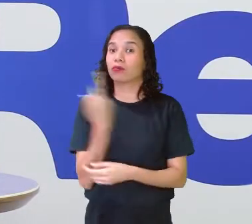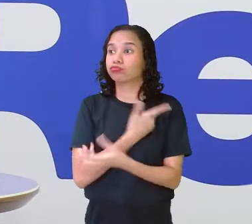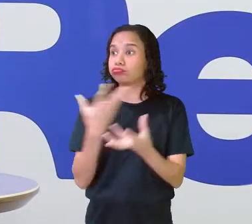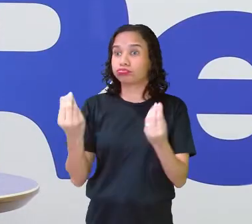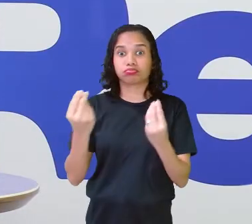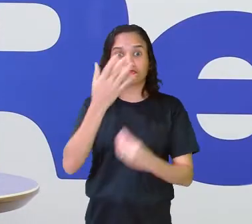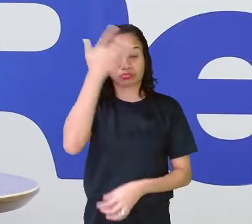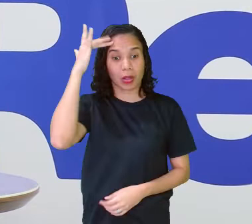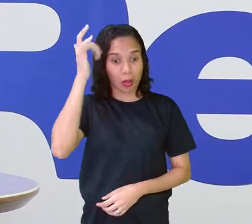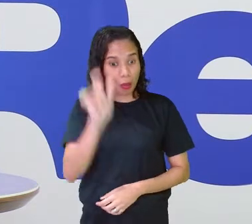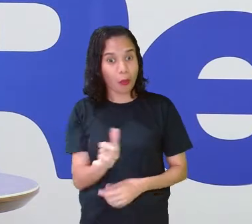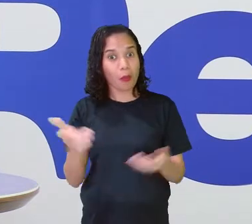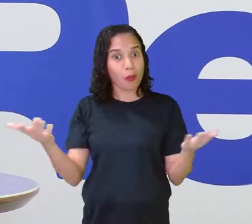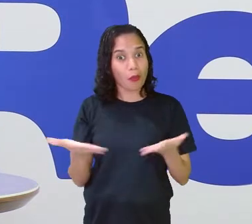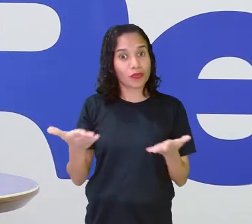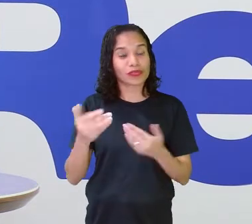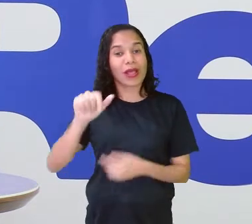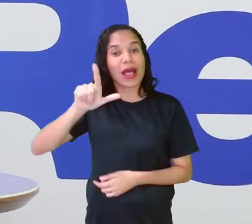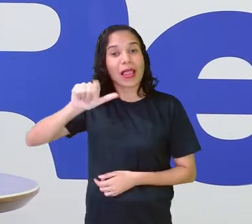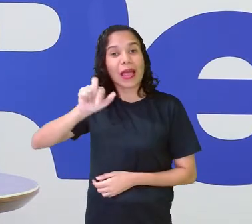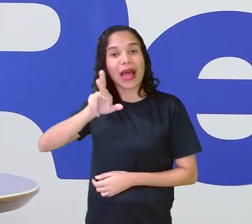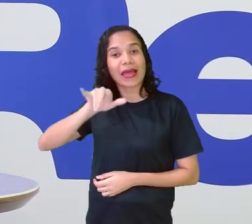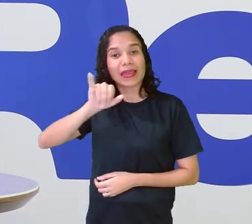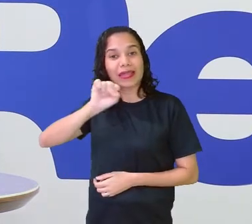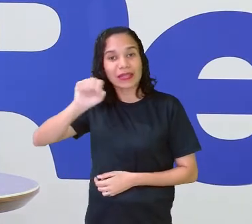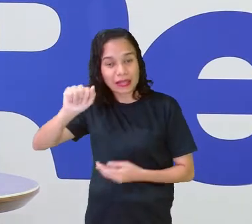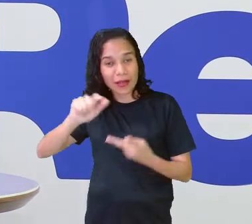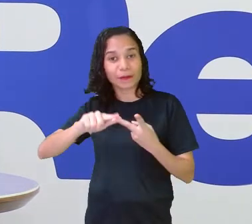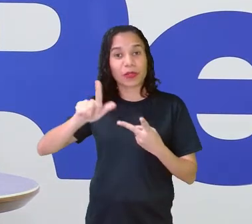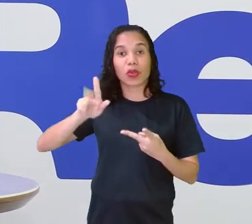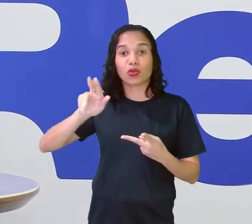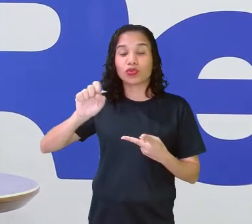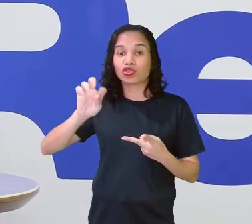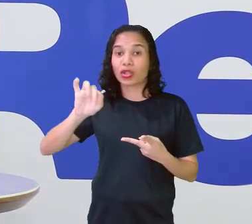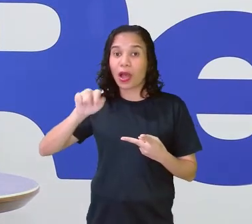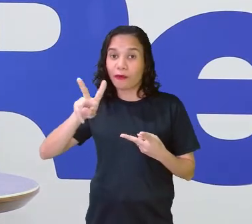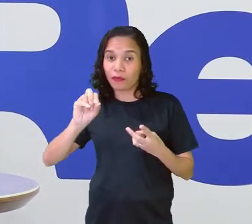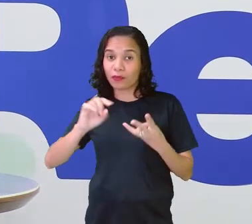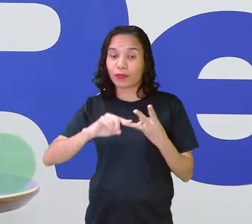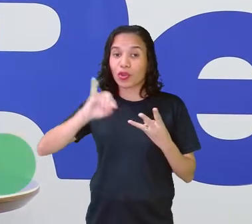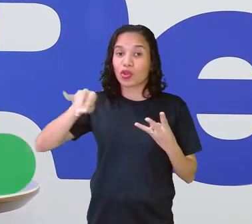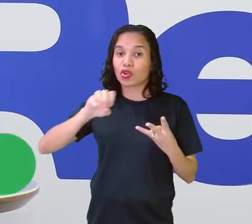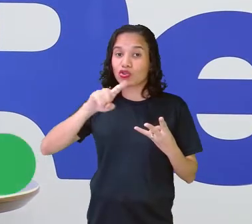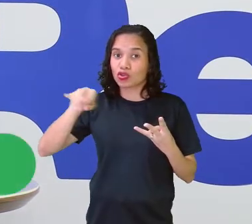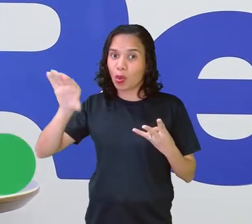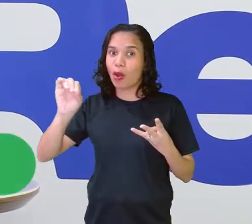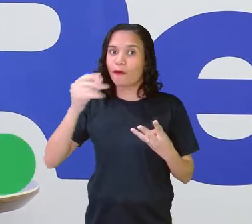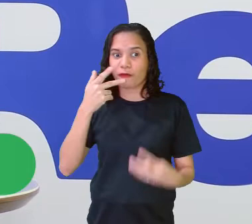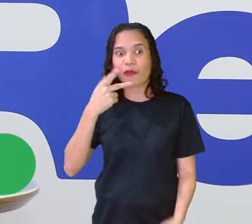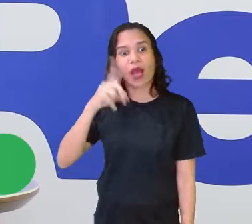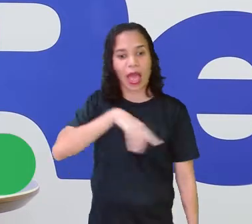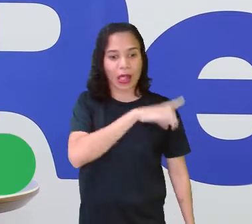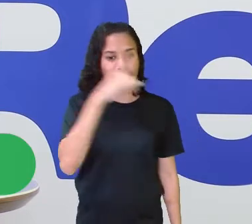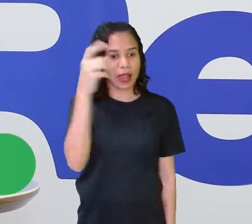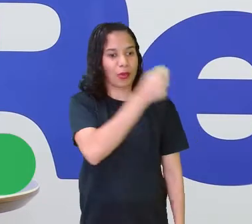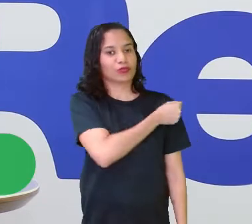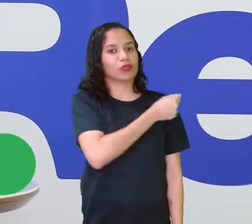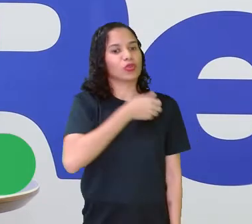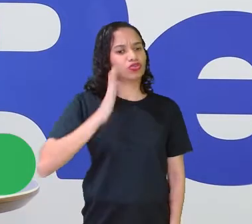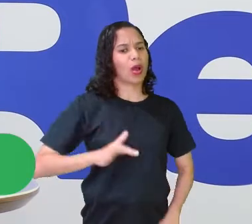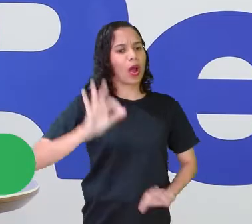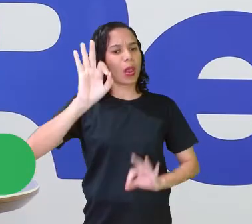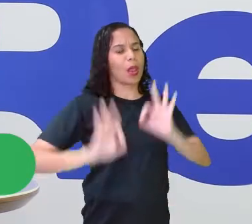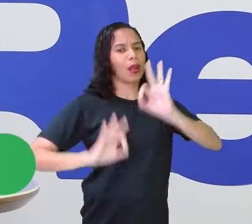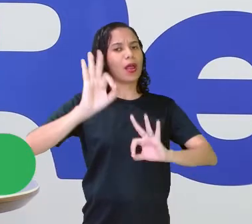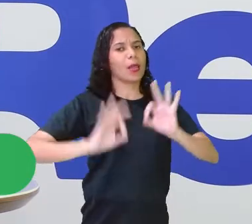gente aqui que está dando bom dia. A Larissa, o Gustavo, o João. Inclusive, o Gustavo respondeu que era dia do estudante. Então, ele já está a